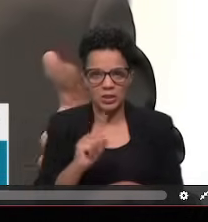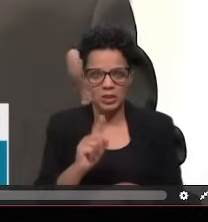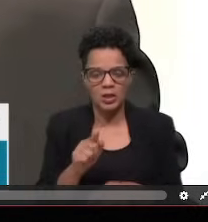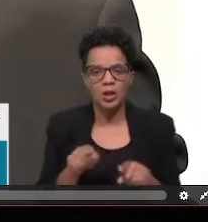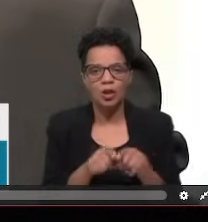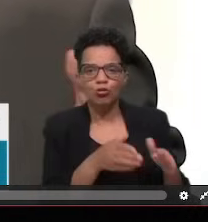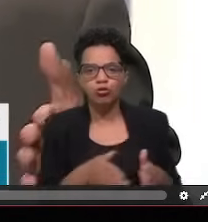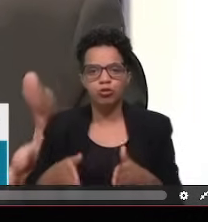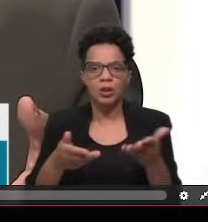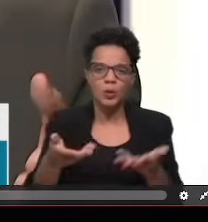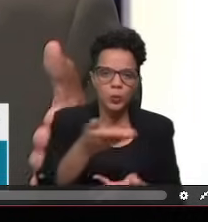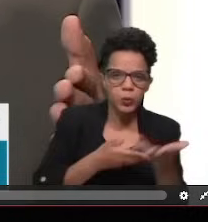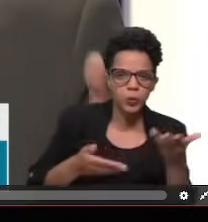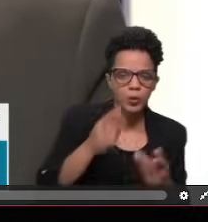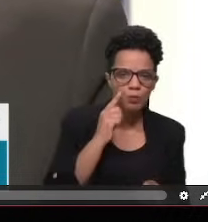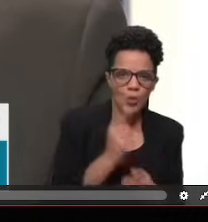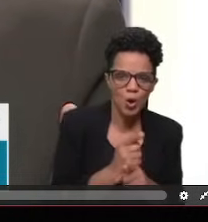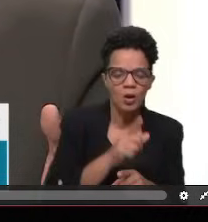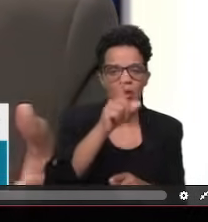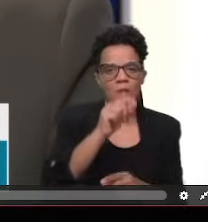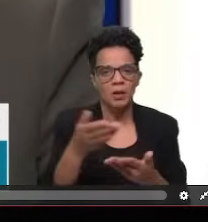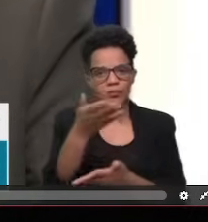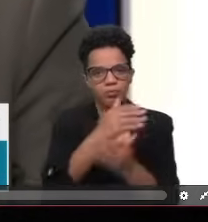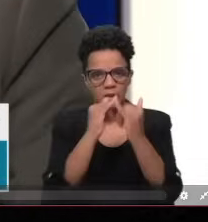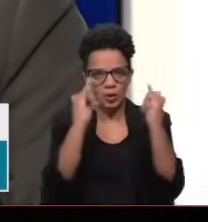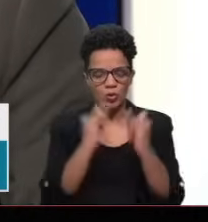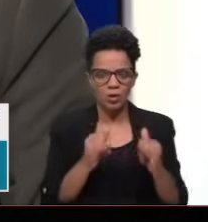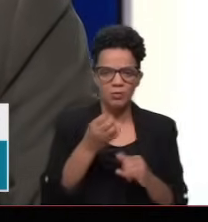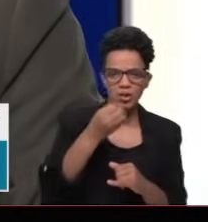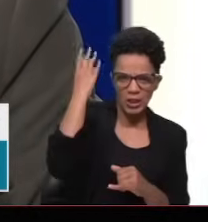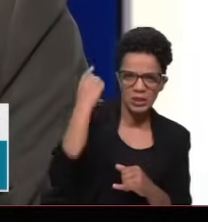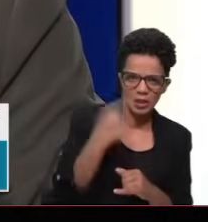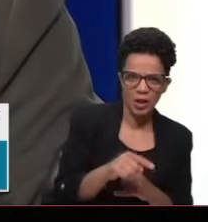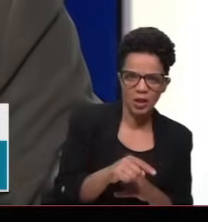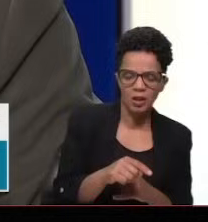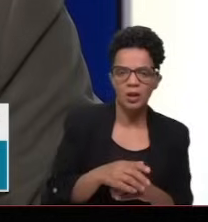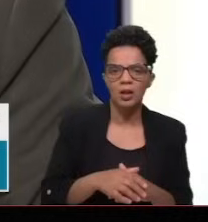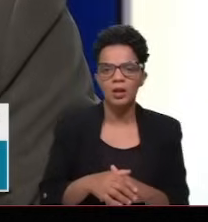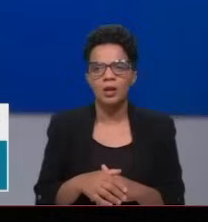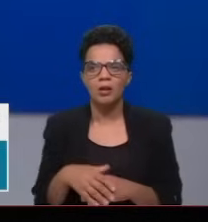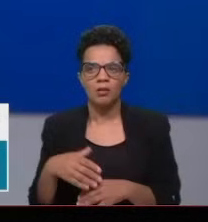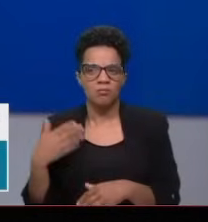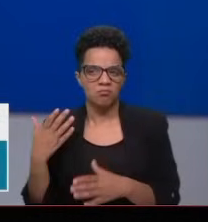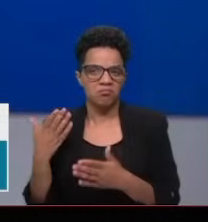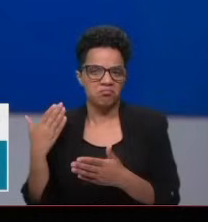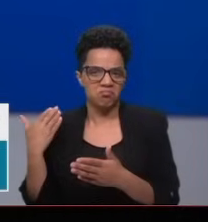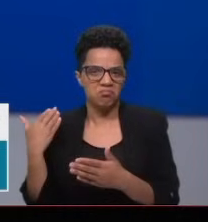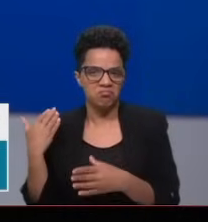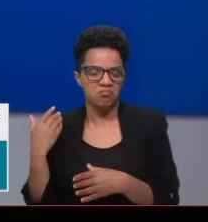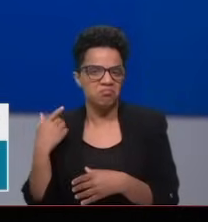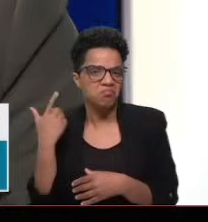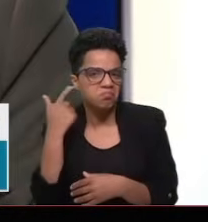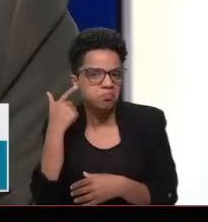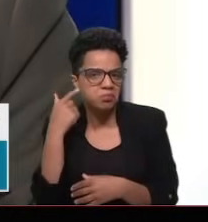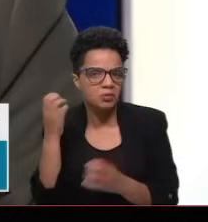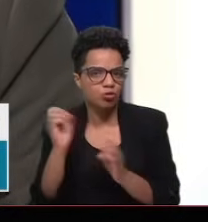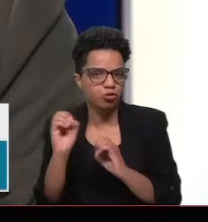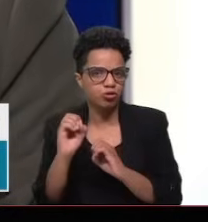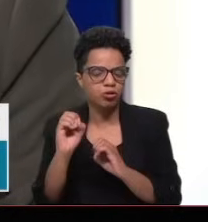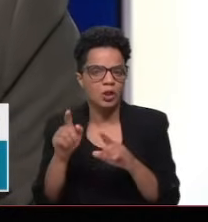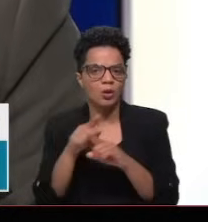caminho da negociação vejam lá aquilo que ele está a dizer é verdade Ultimamente não temos aido temos visto